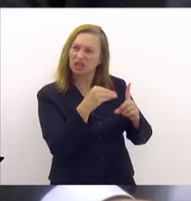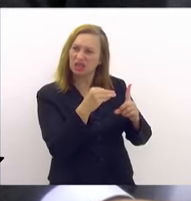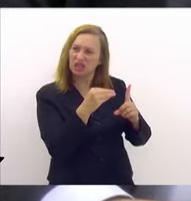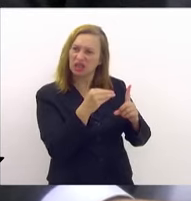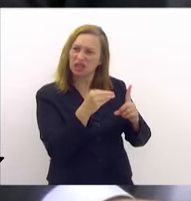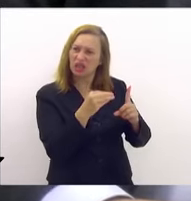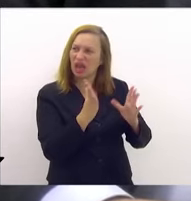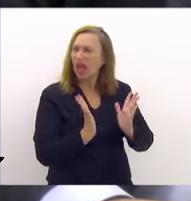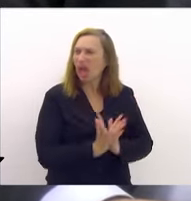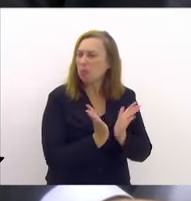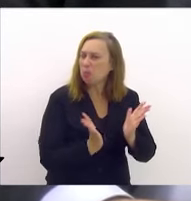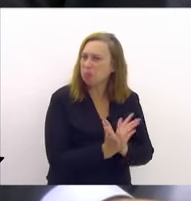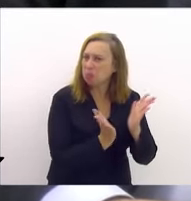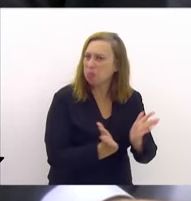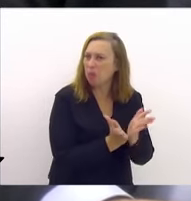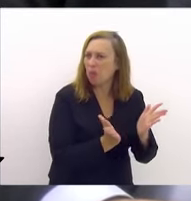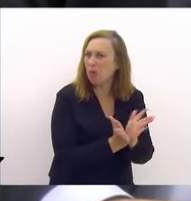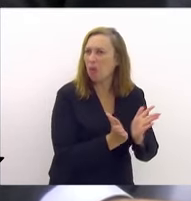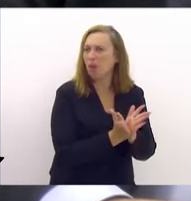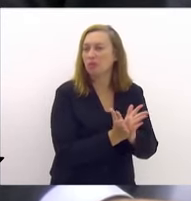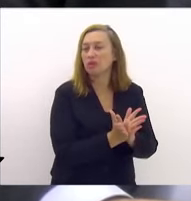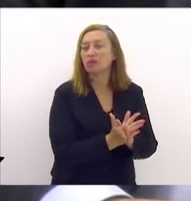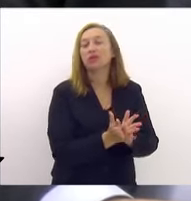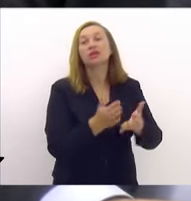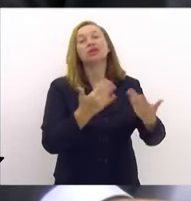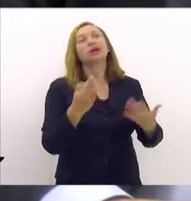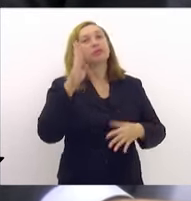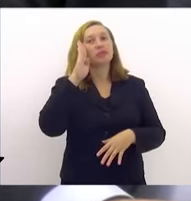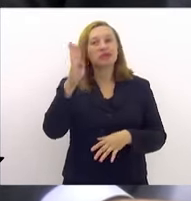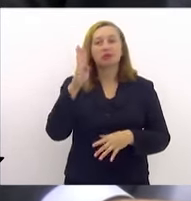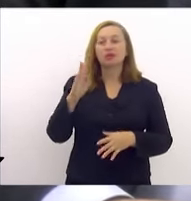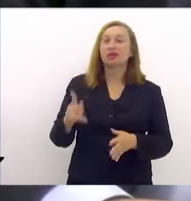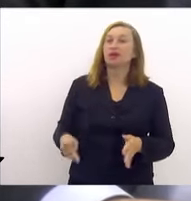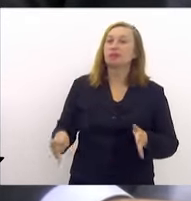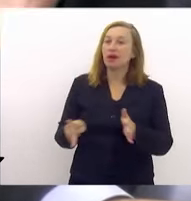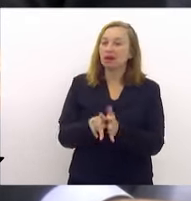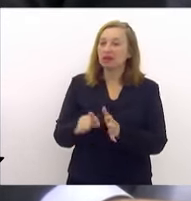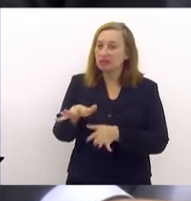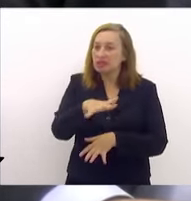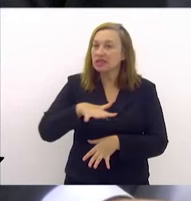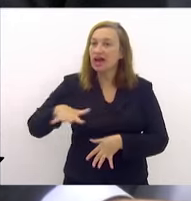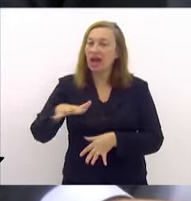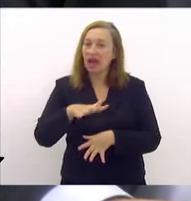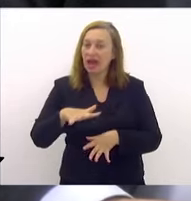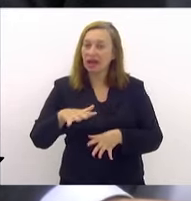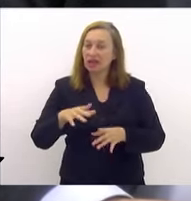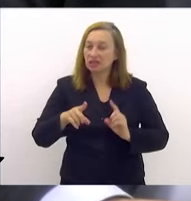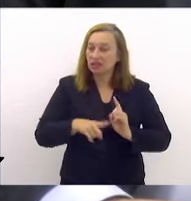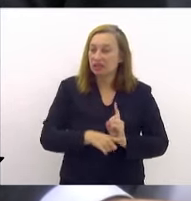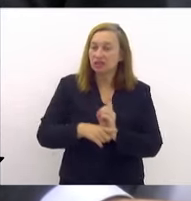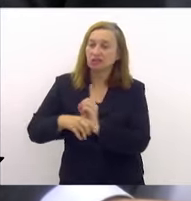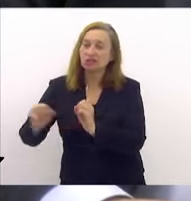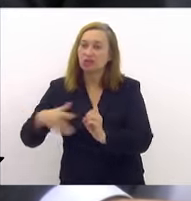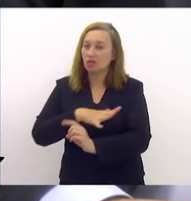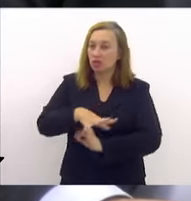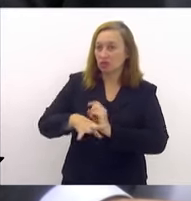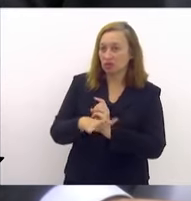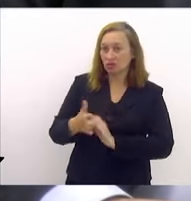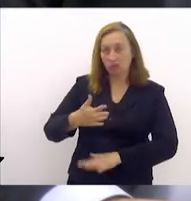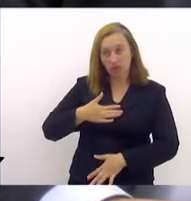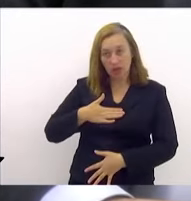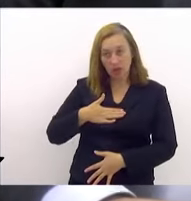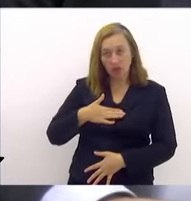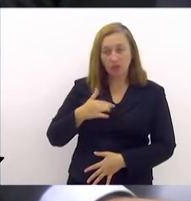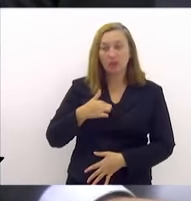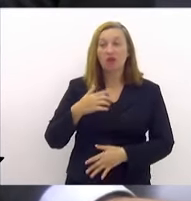materialmente falando, principalmente para quem vem da área da assistência como eu. E aí eu queria desmistificar um pouquinho, deputada Amorim. E às